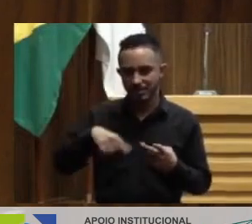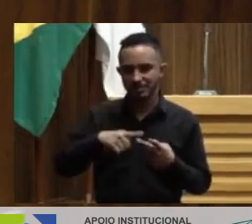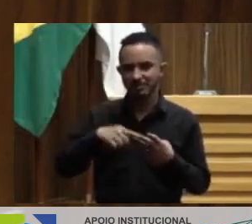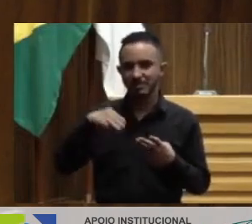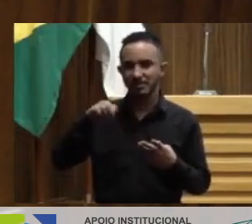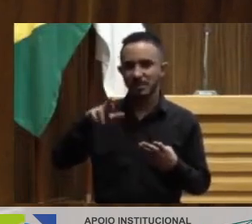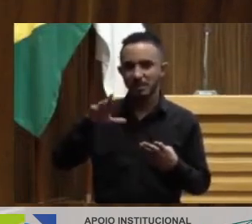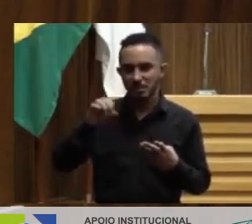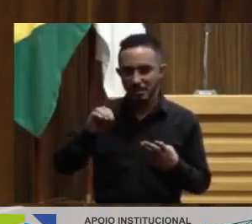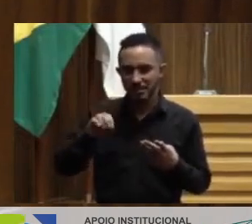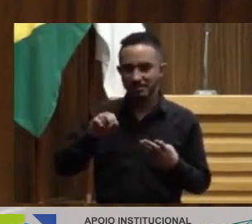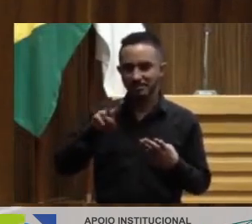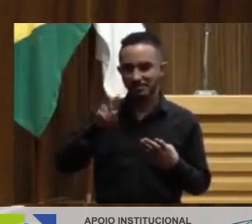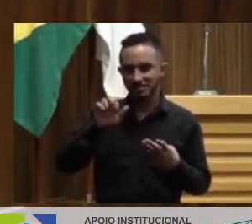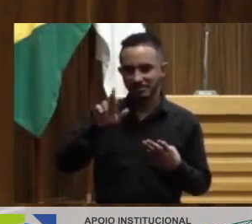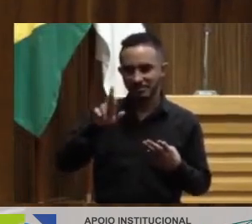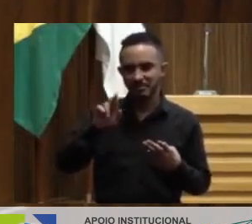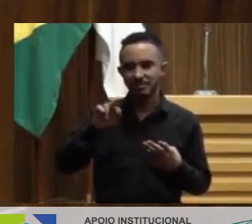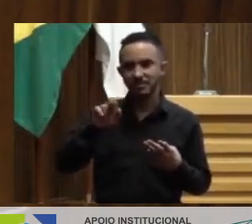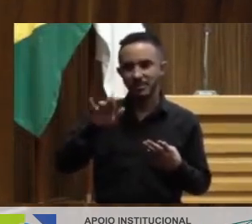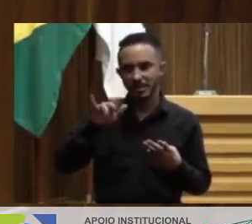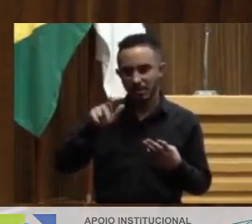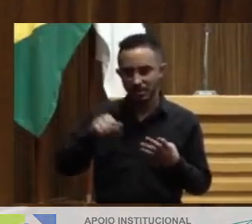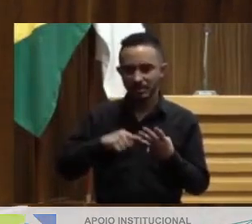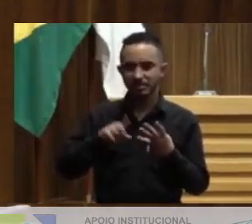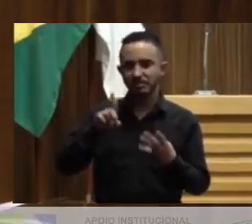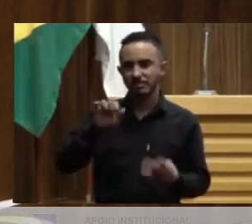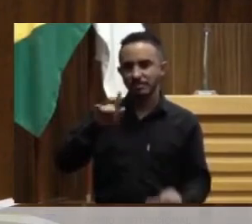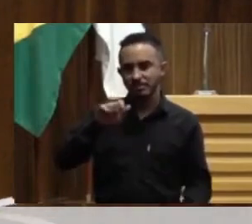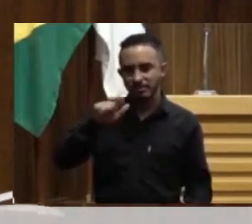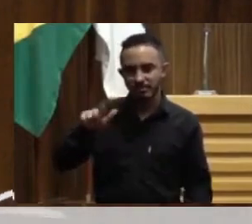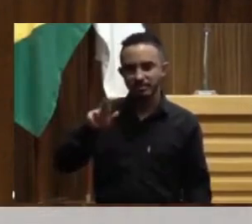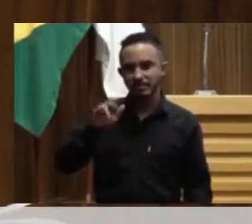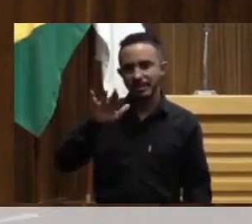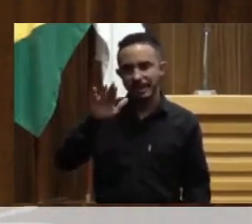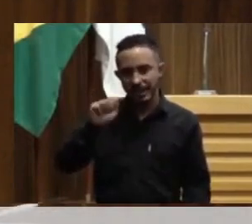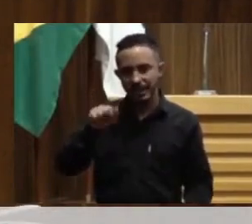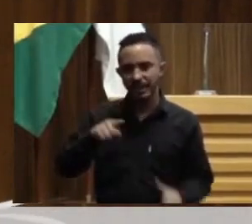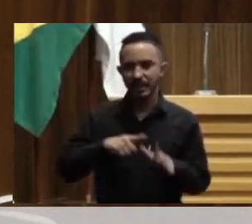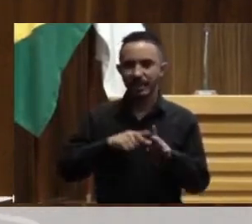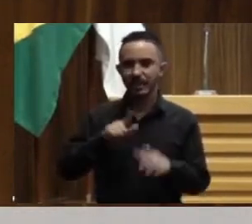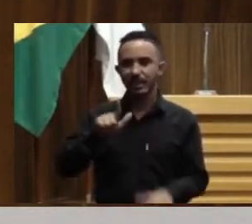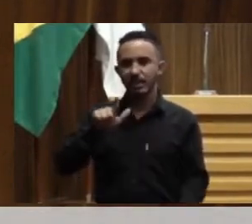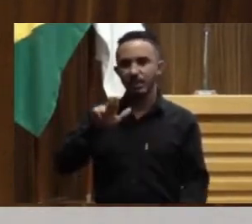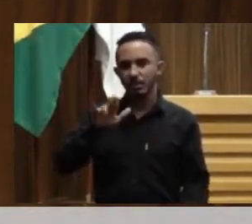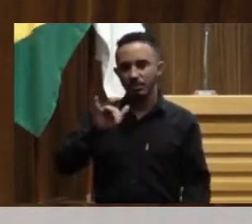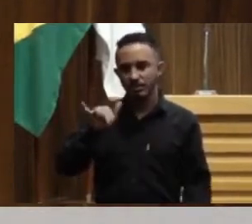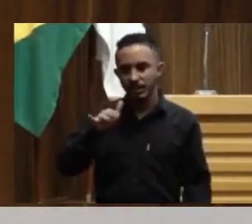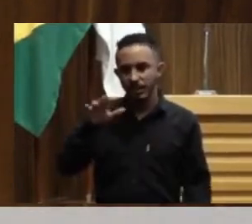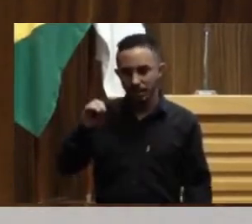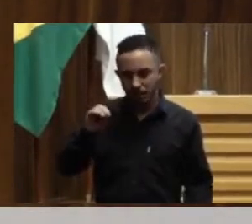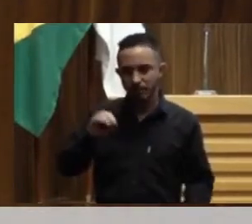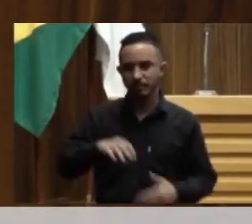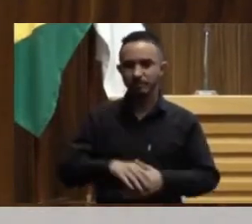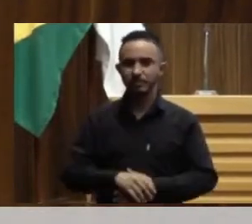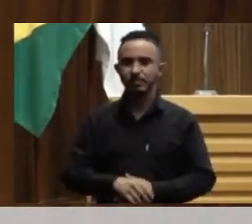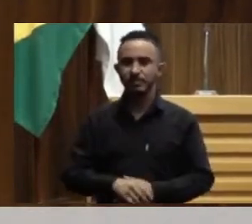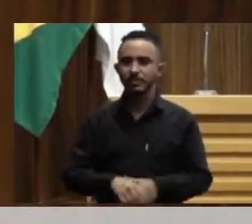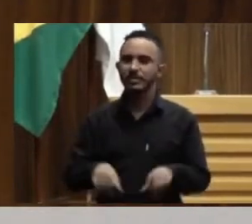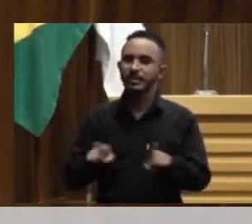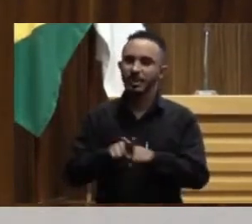Navarro, Igor Rocha, Daniel Ricas, Luciano Schweitzer. Dizer